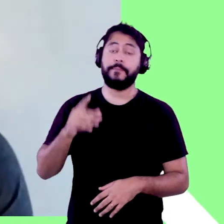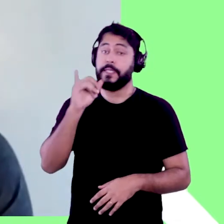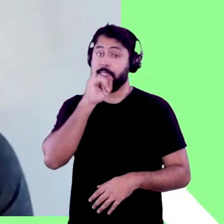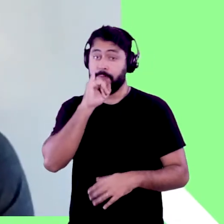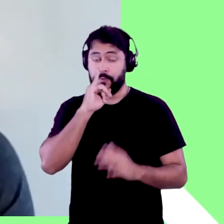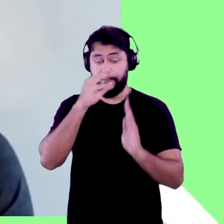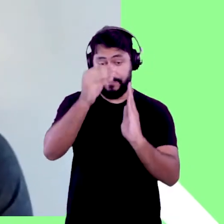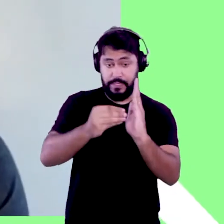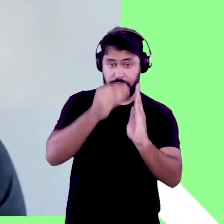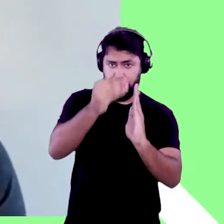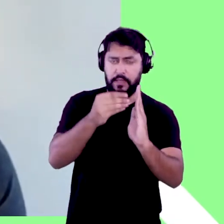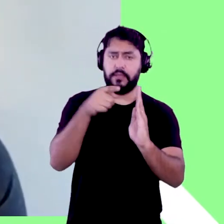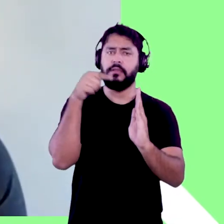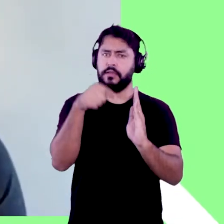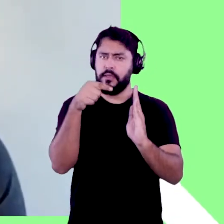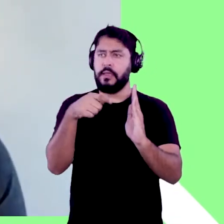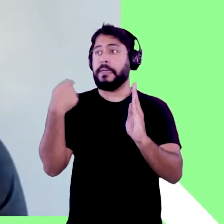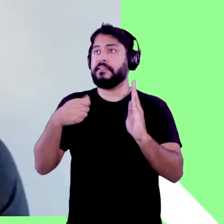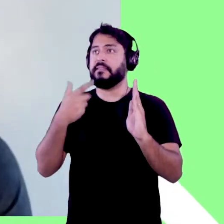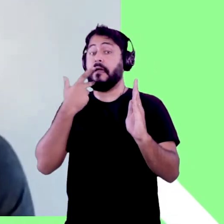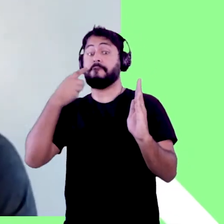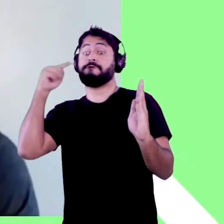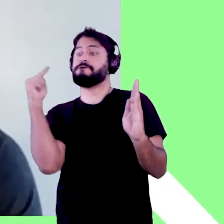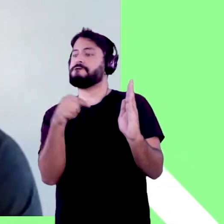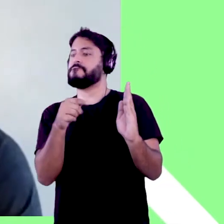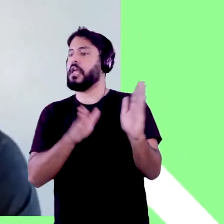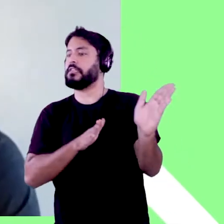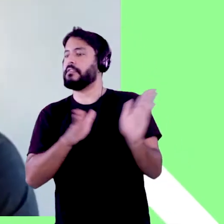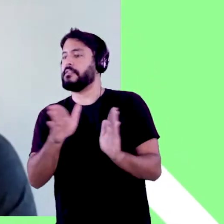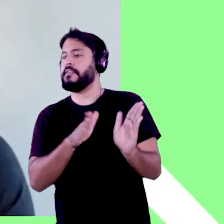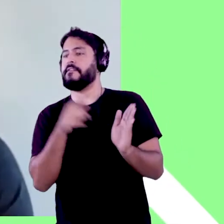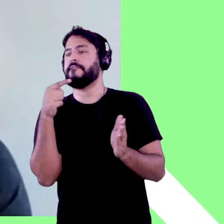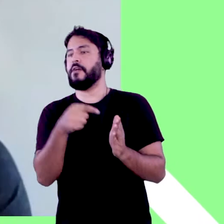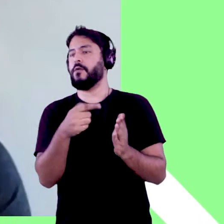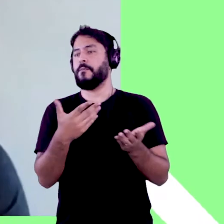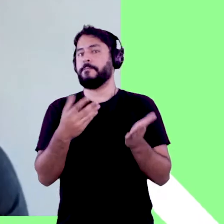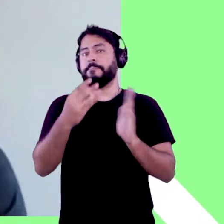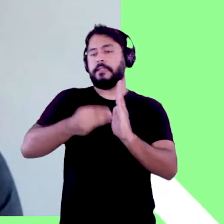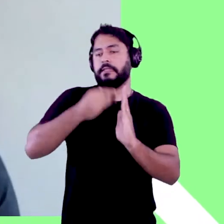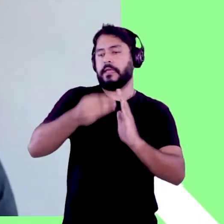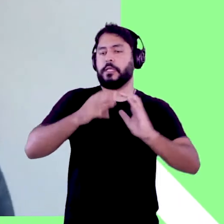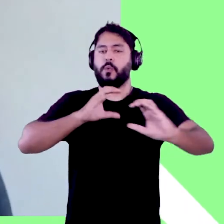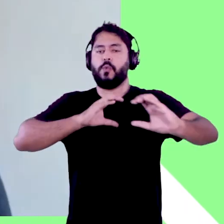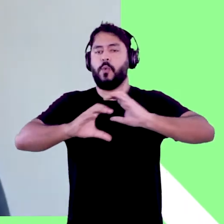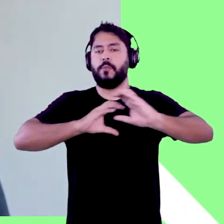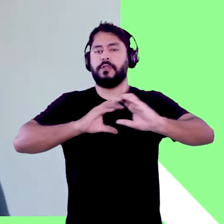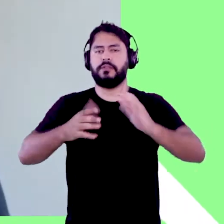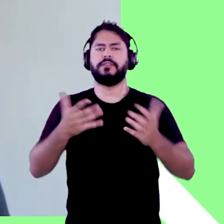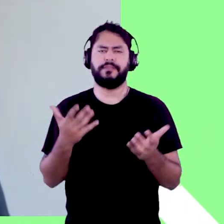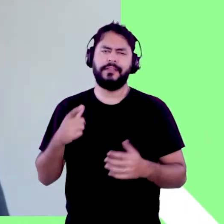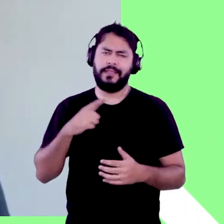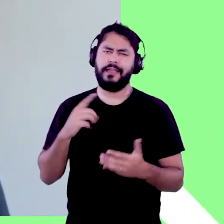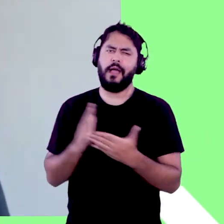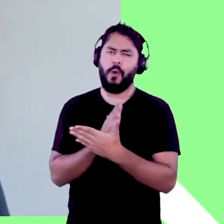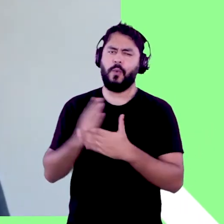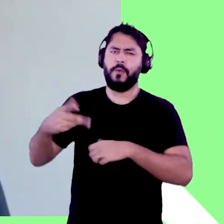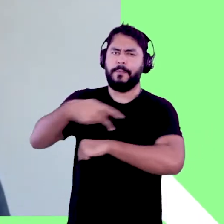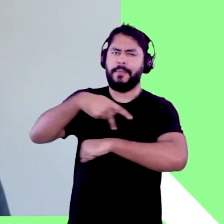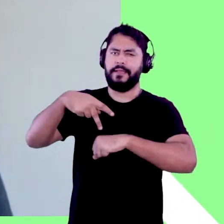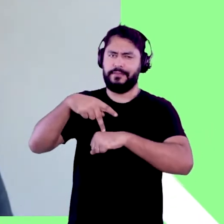design ele é acessível, um design de acesso, um design de comunicação, né? A gente tem alguns países que